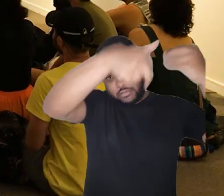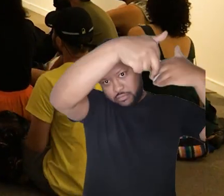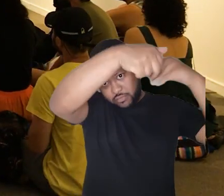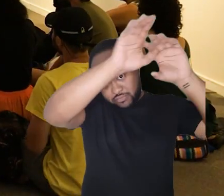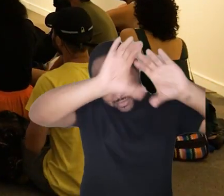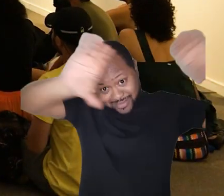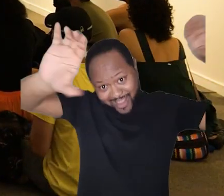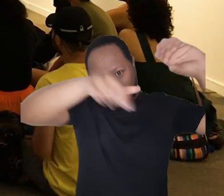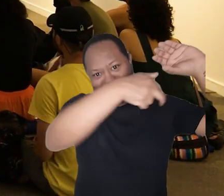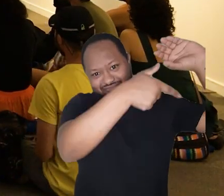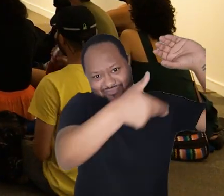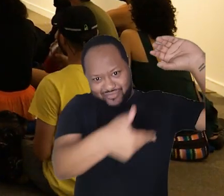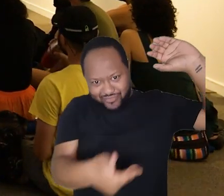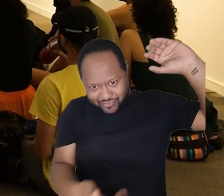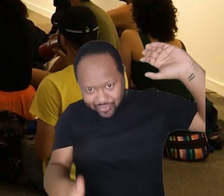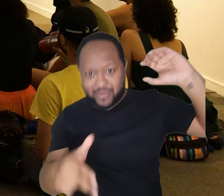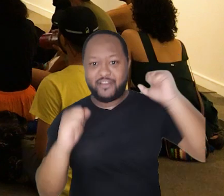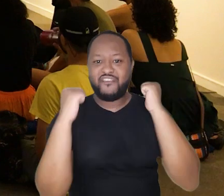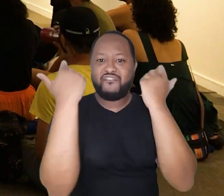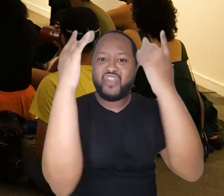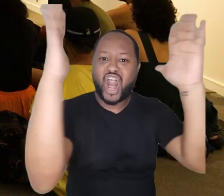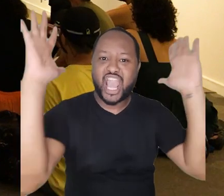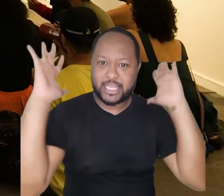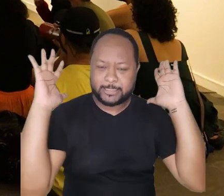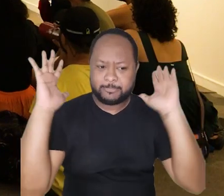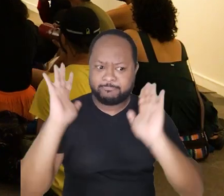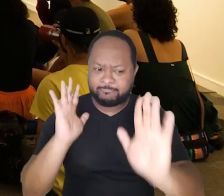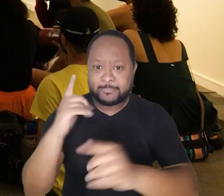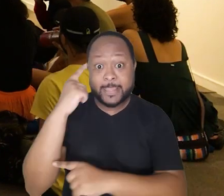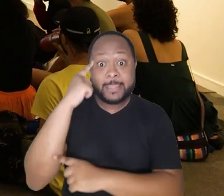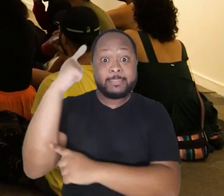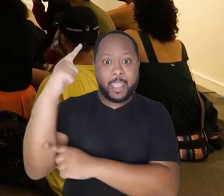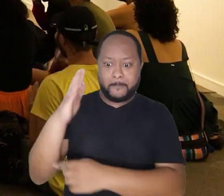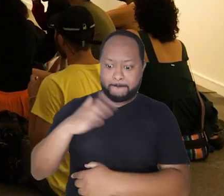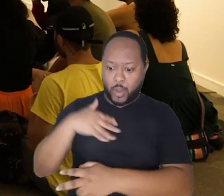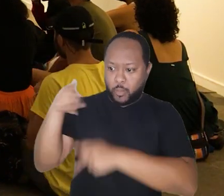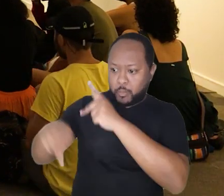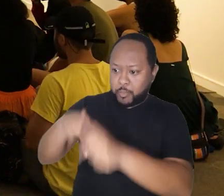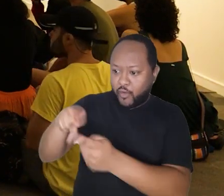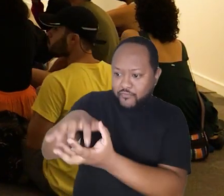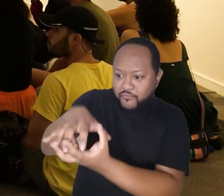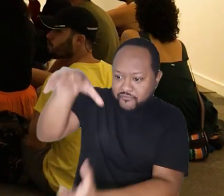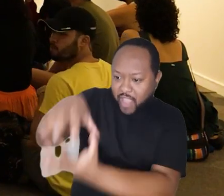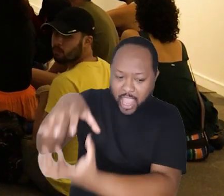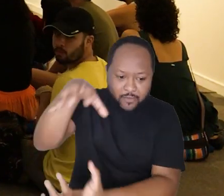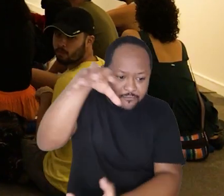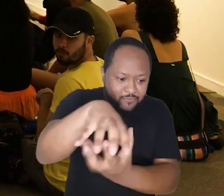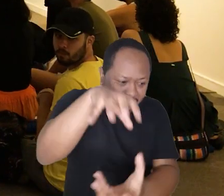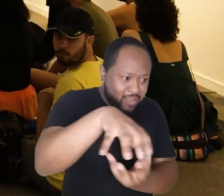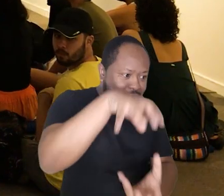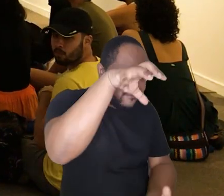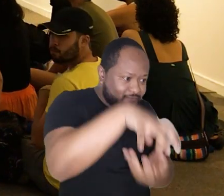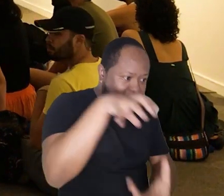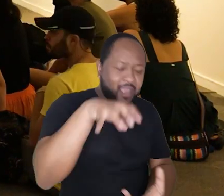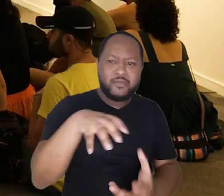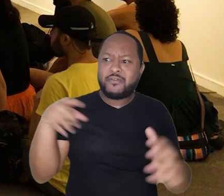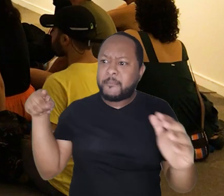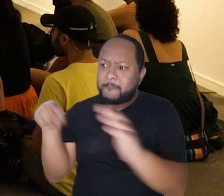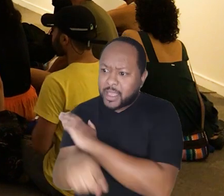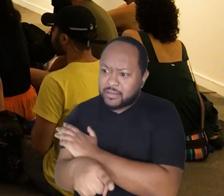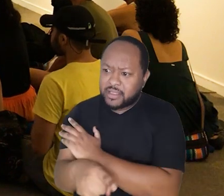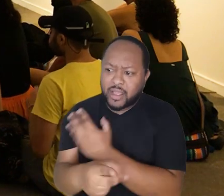ideia. Ele falou, eu vou conversar com os mais velhos do meu povo e vou perguntar, o que será que é possível fazer